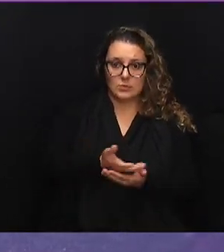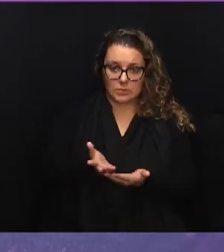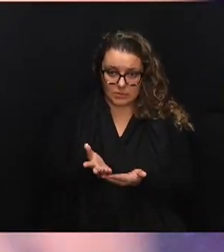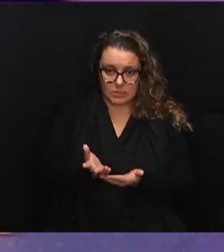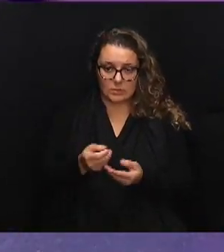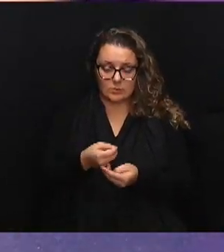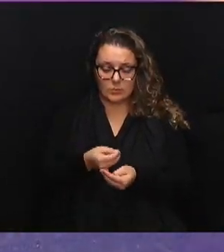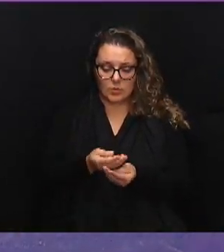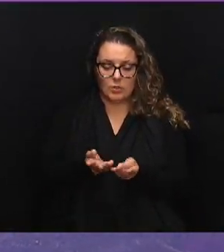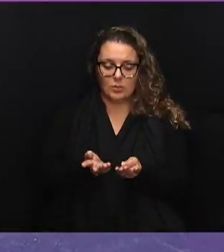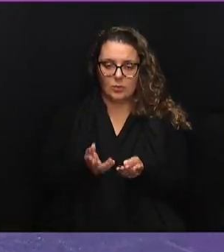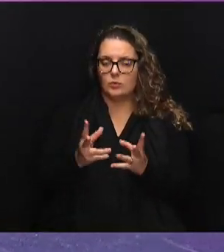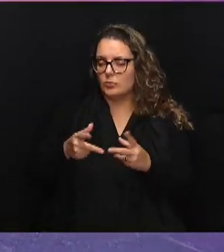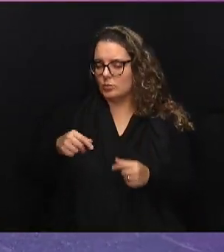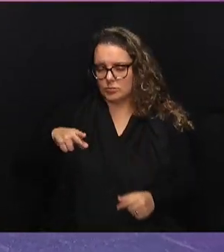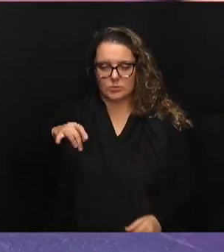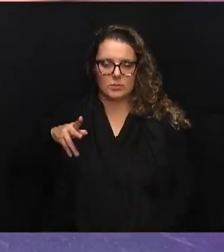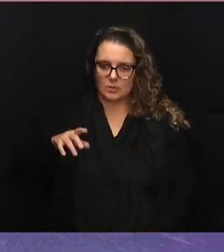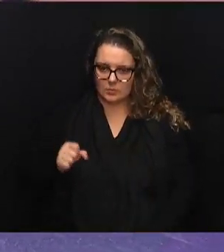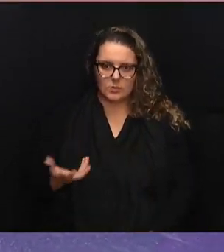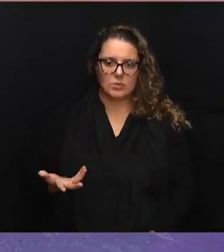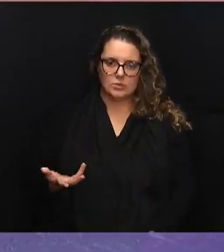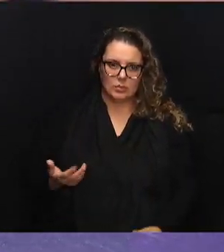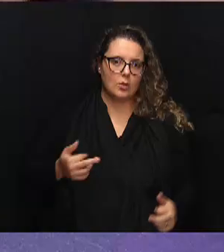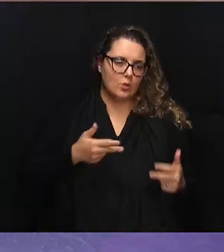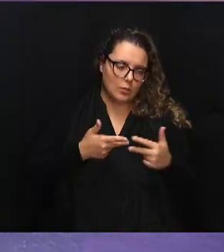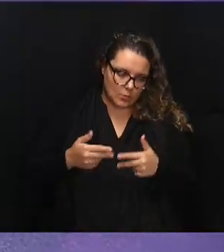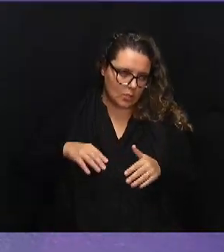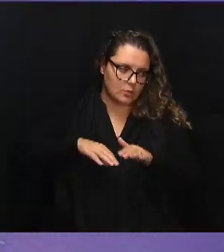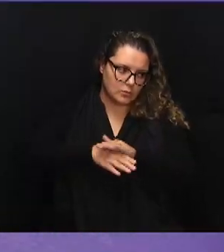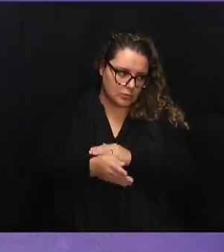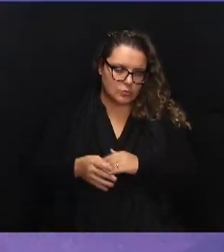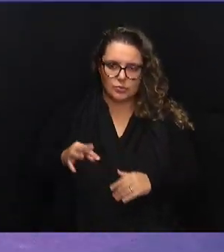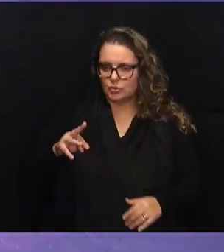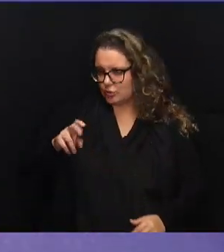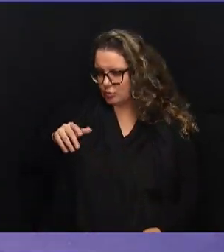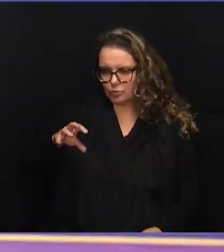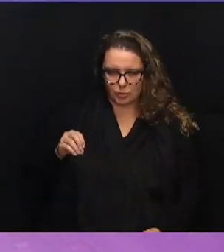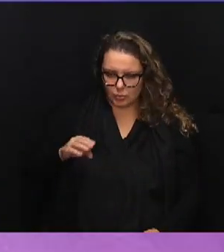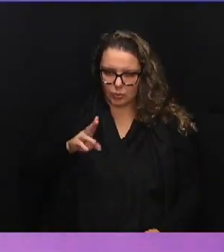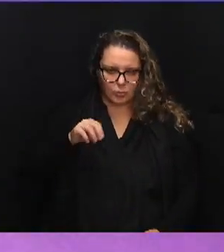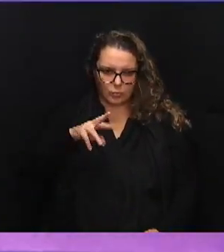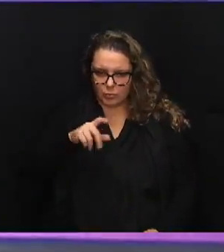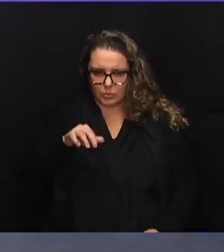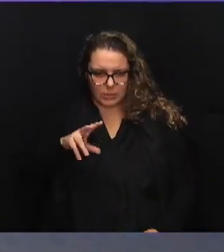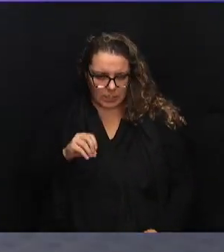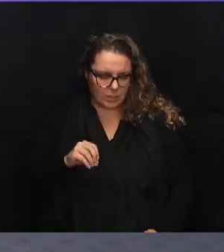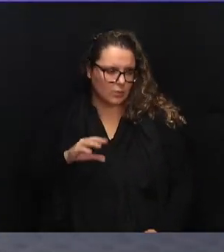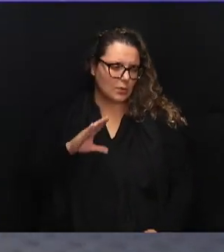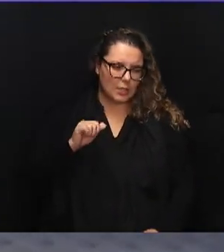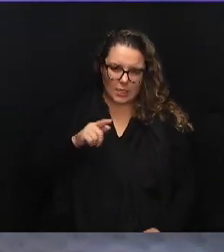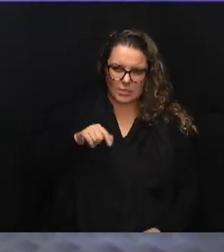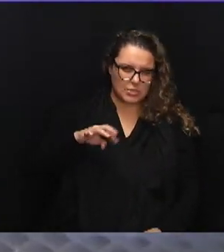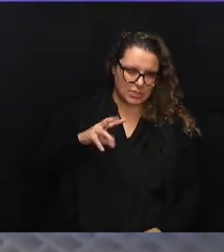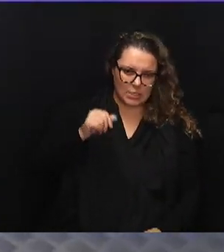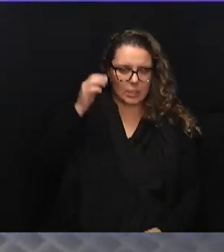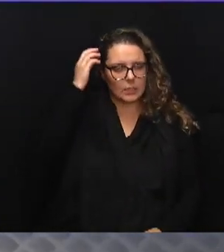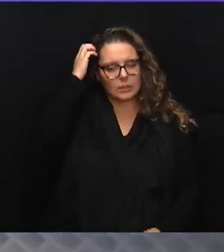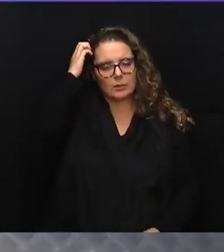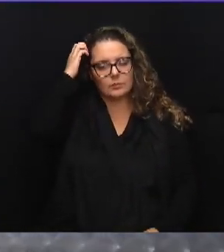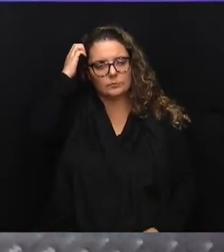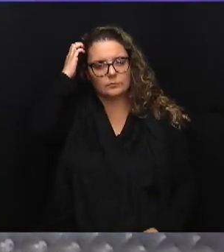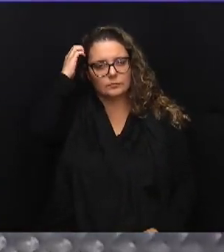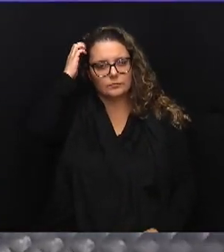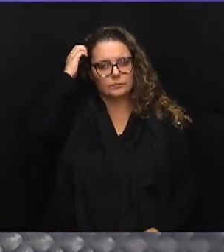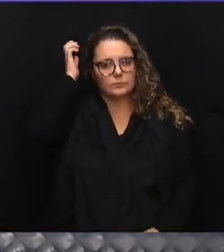E com todos os naipes e tudo mais. Então, é aquele baralho padrão que a gente está acostumado no jogo de trucos, do buraco, de cacheta, entre outras modalidades, né?